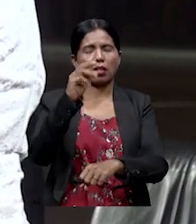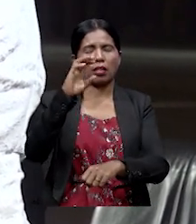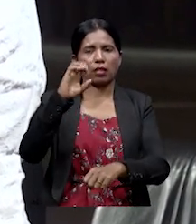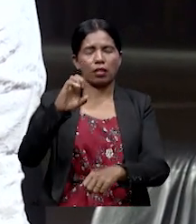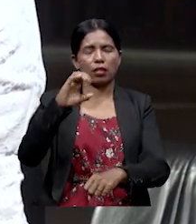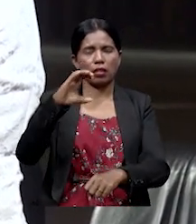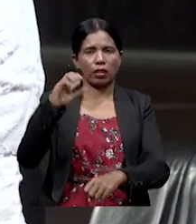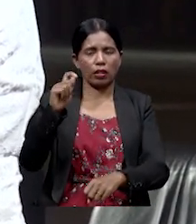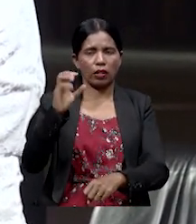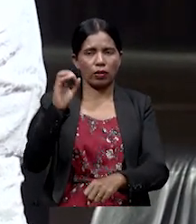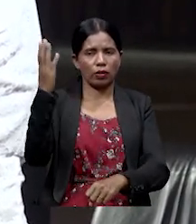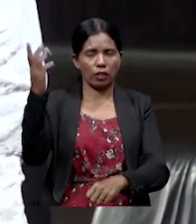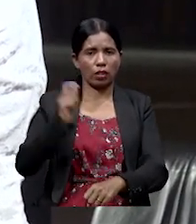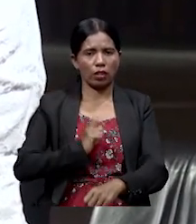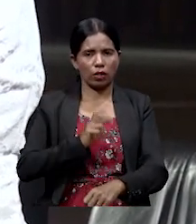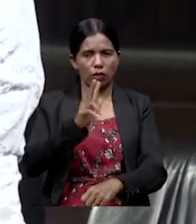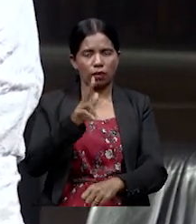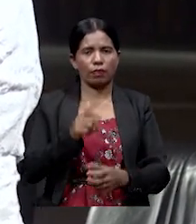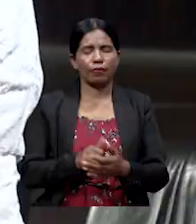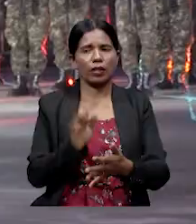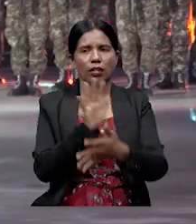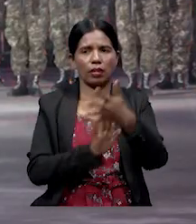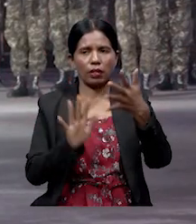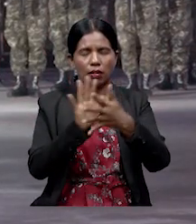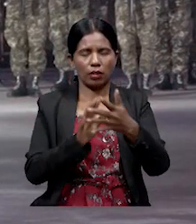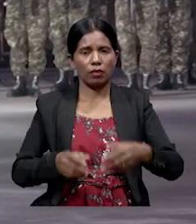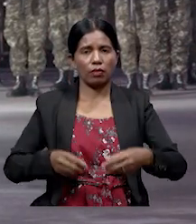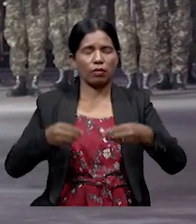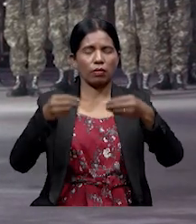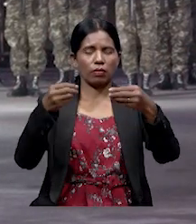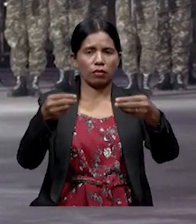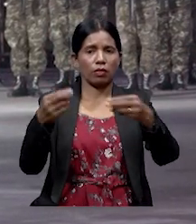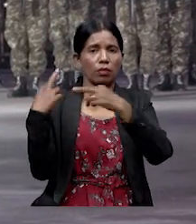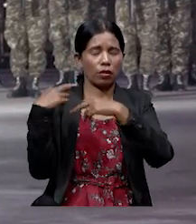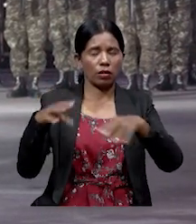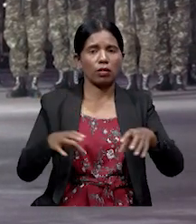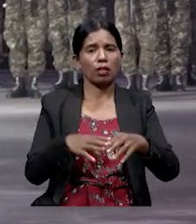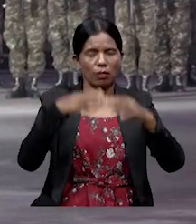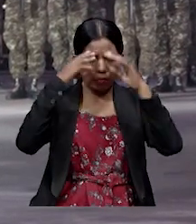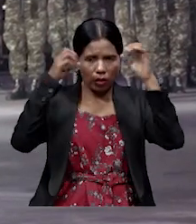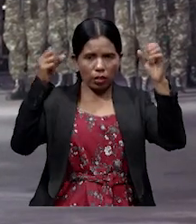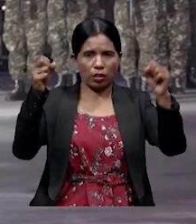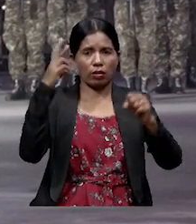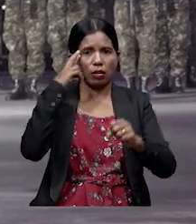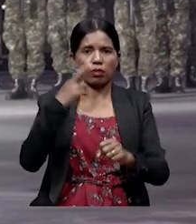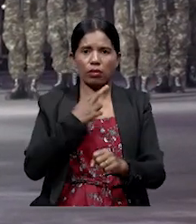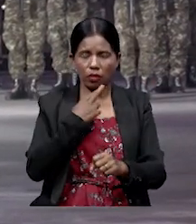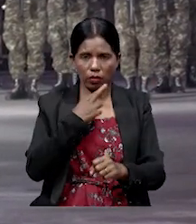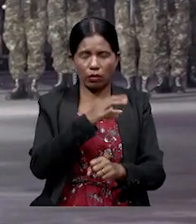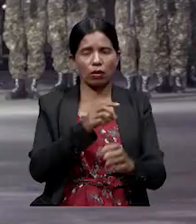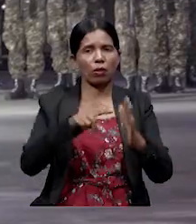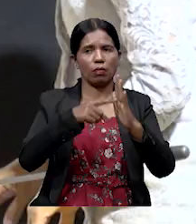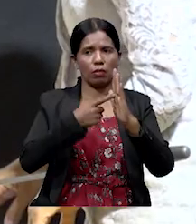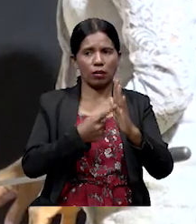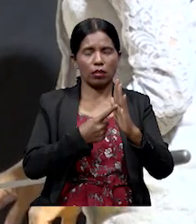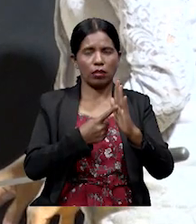Guterres López e Atase Tolo Dilim. Cerimônia solene tomada posse ca investidura ba Presidente da República José Ramos Horta, hahu ho